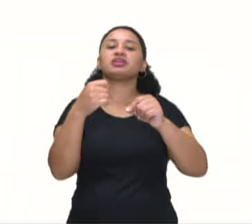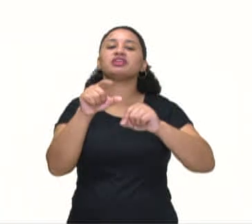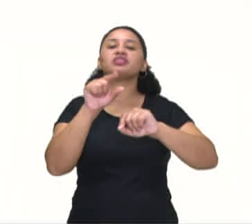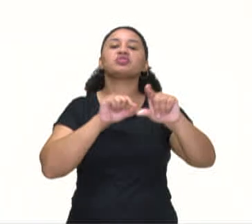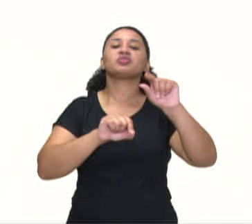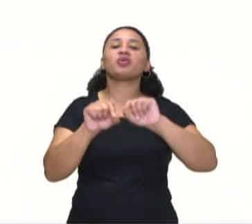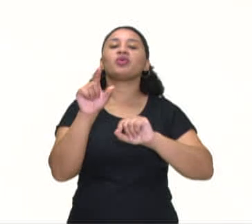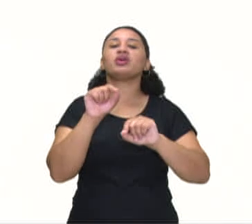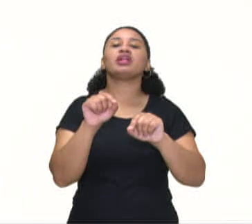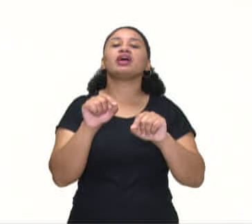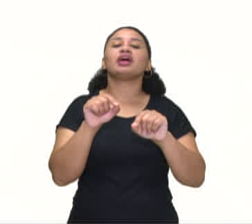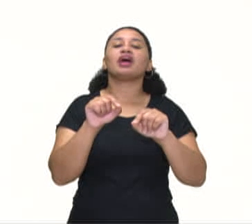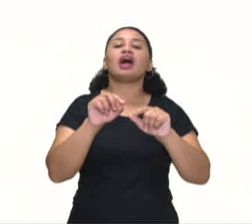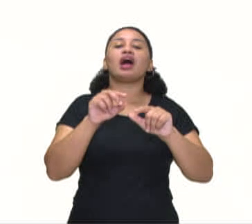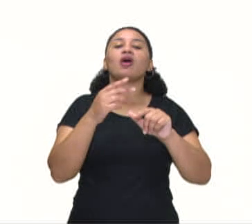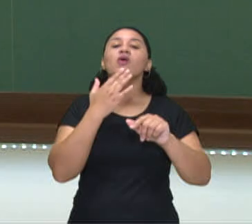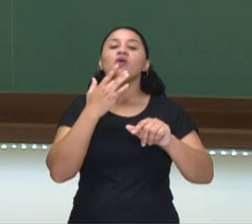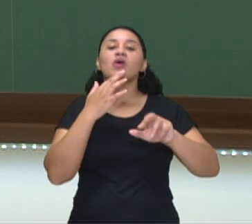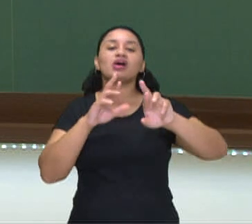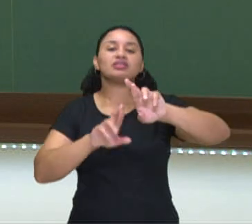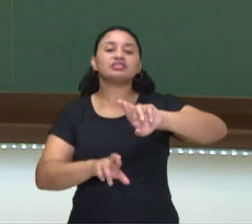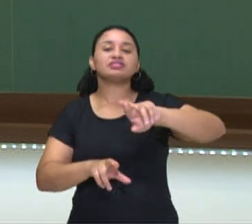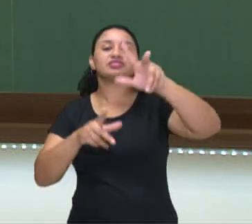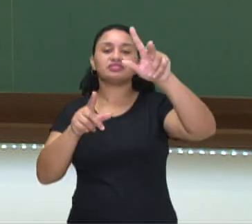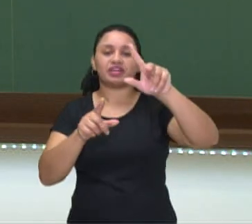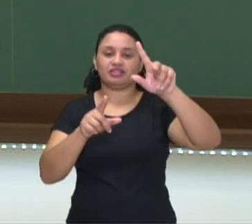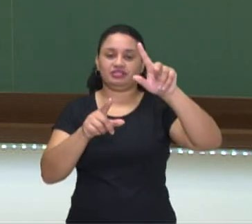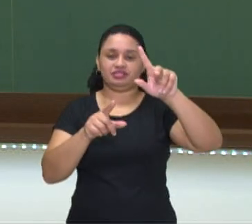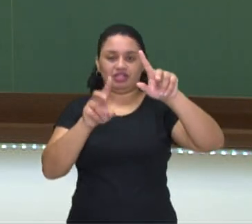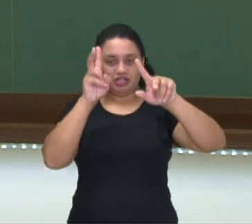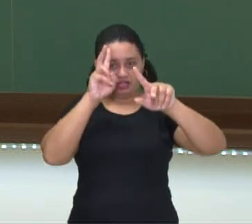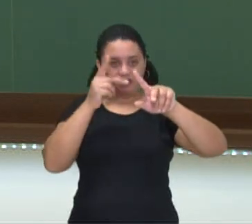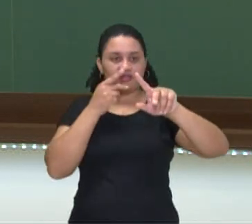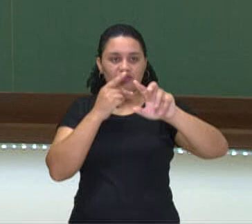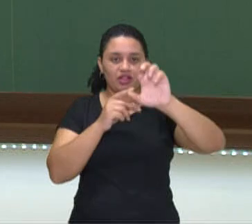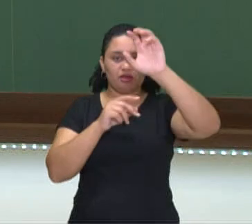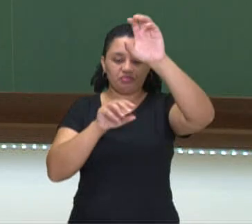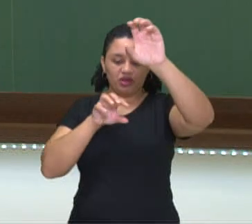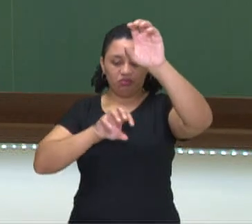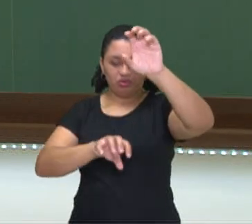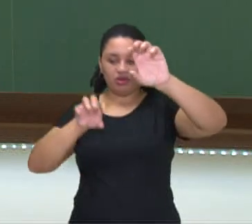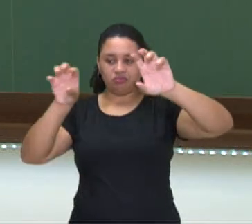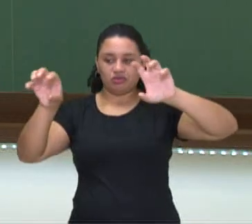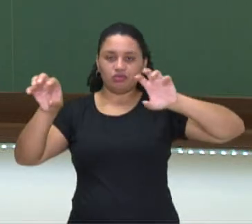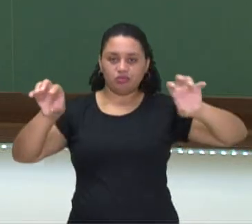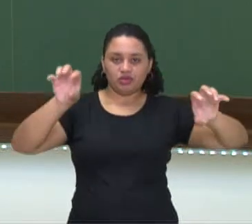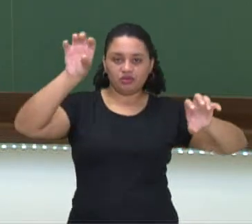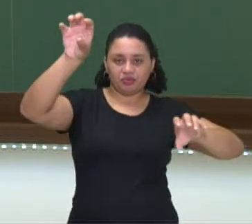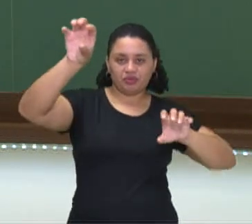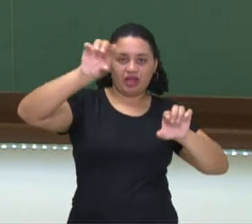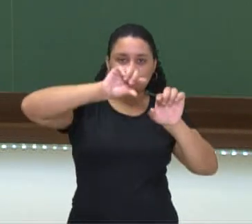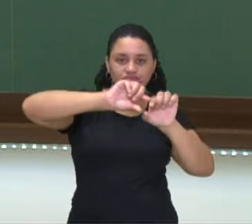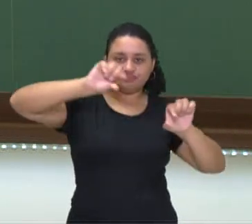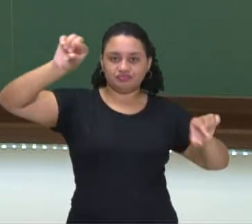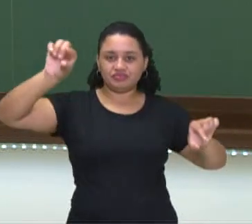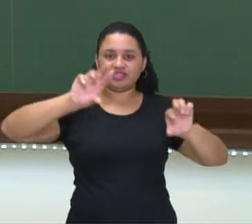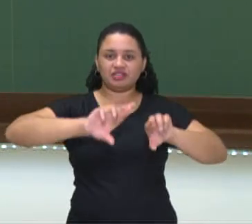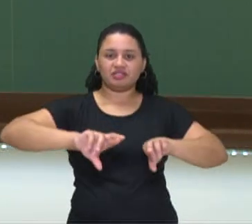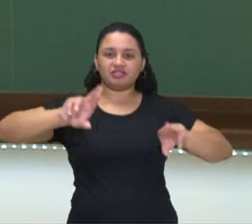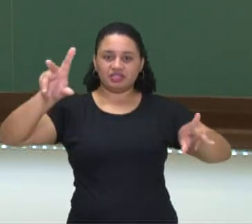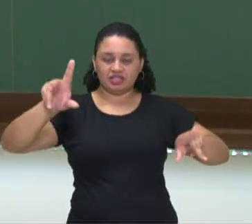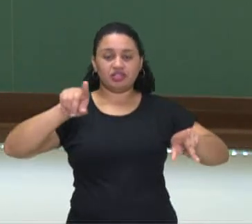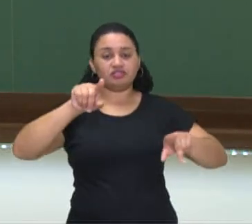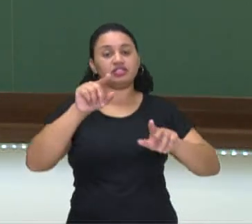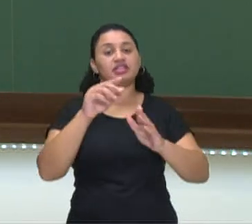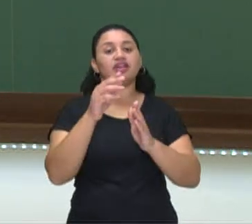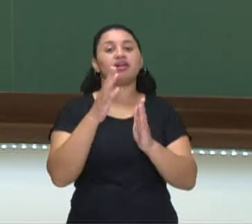escolher as cores no sentido contrário. Lembra que eu falei das cores contrastantes? E vai colorir o seu